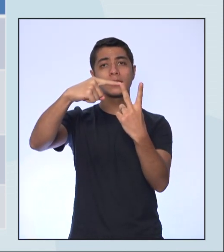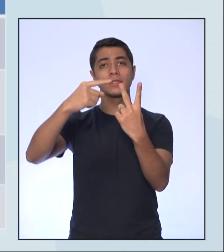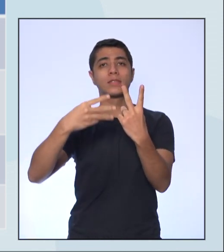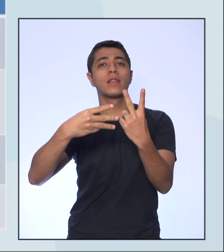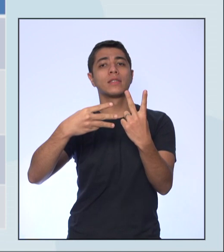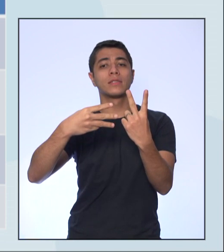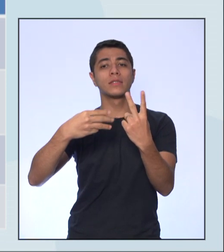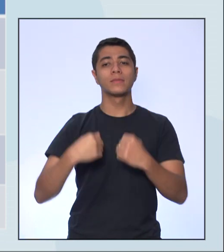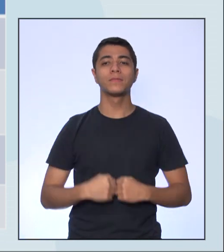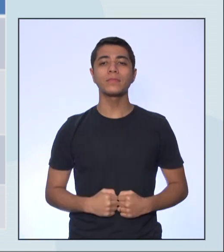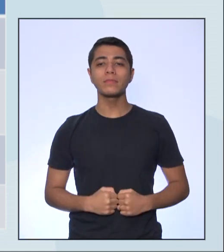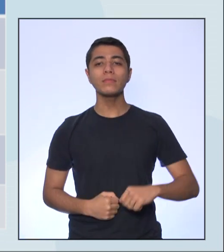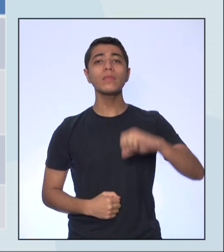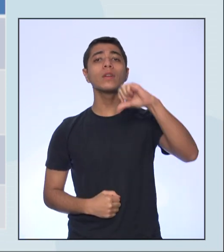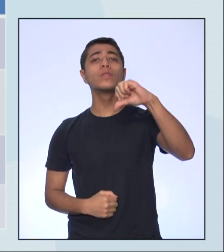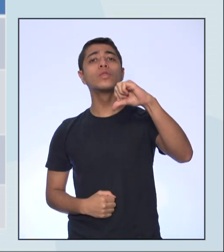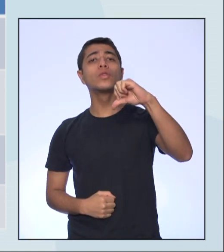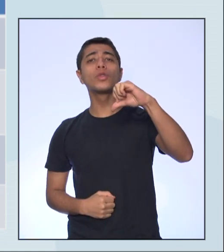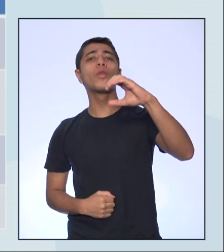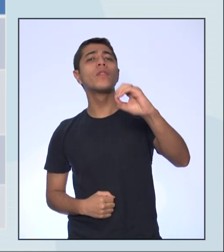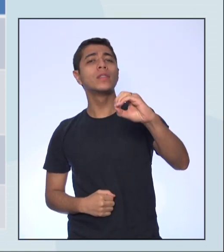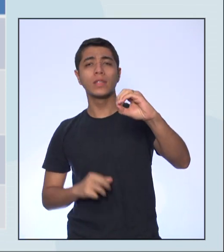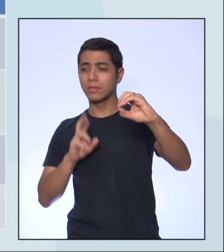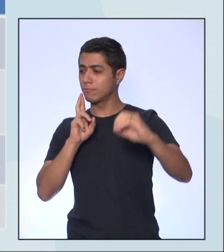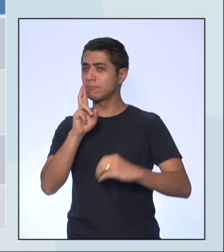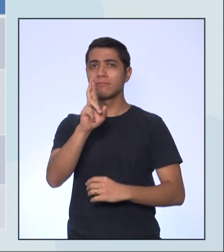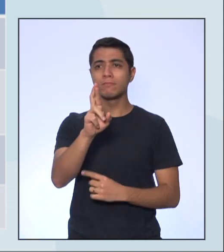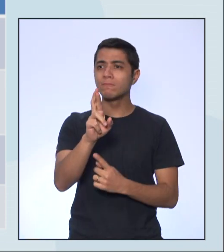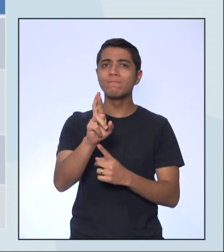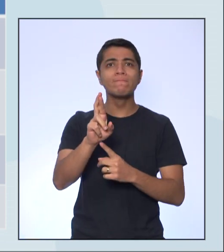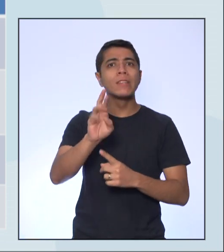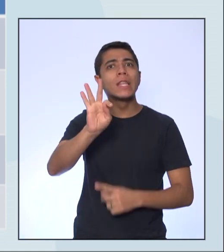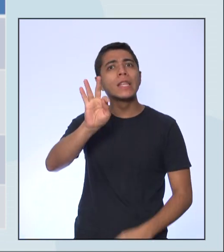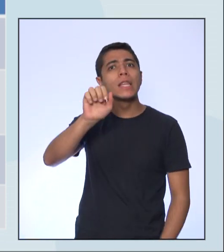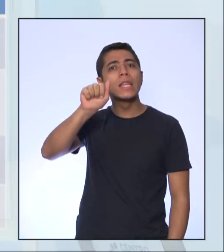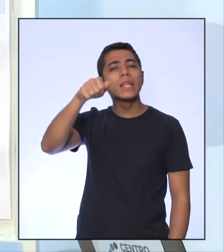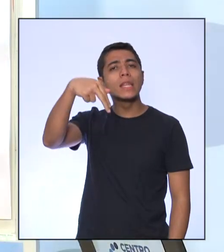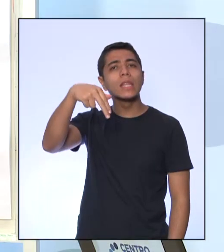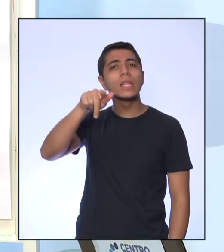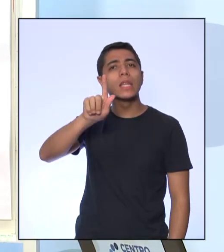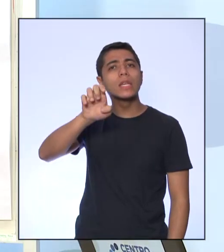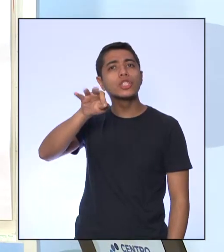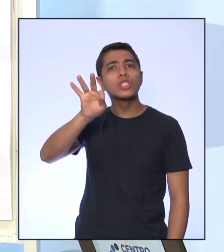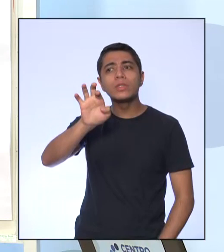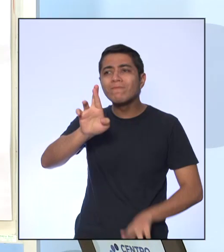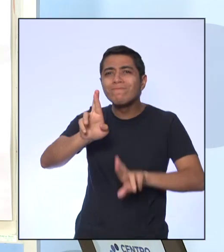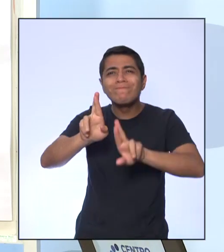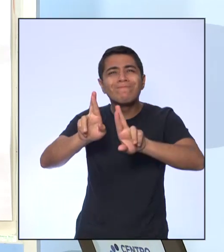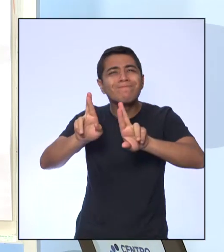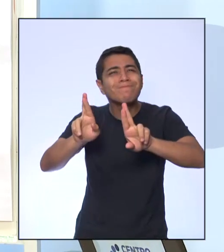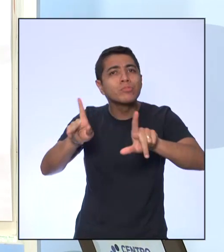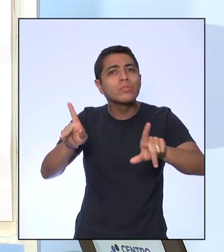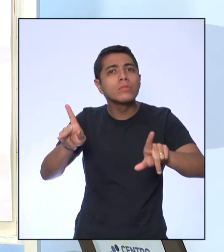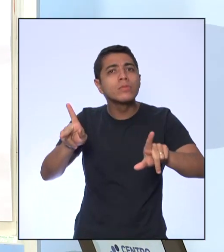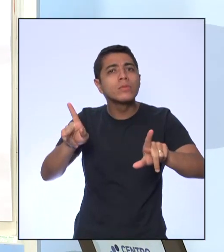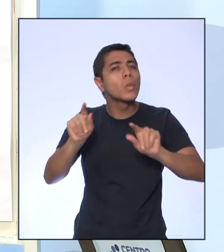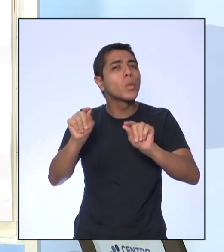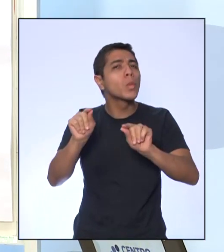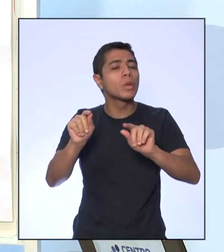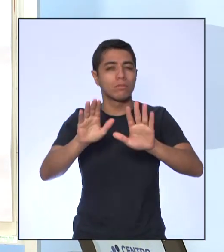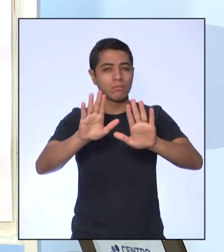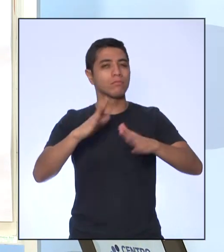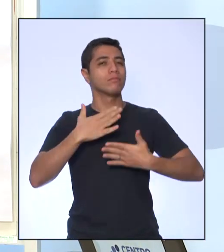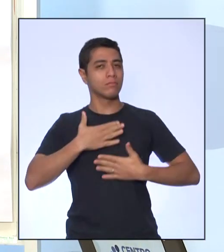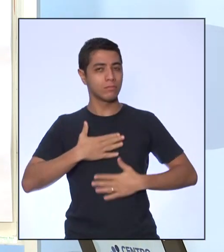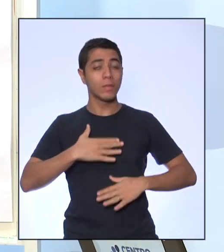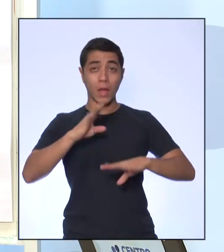diferente o que que acontece tem uma propriedade dentro da matemática que nós chamamos de